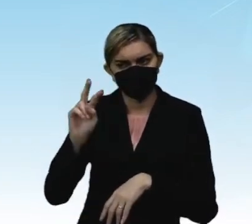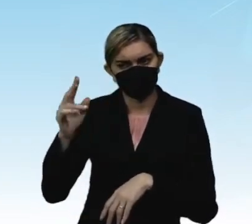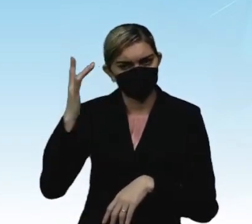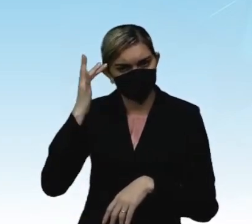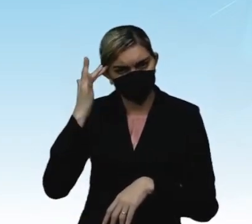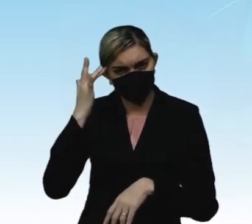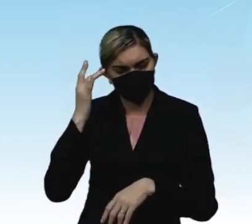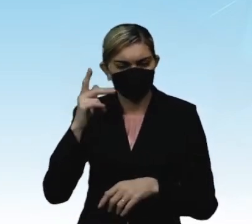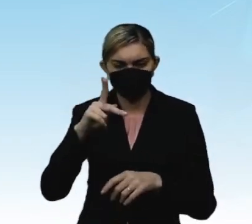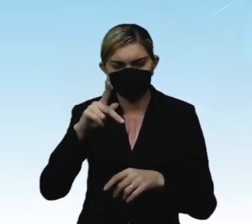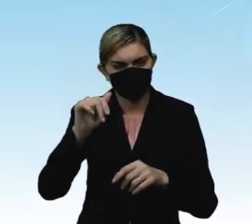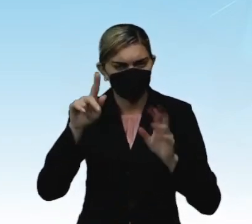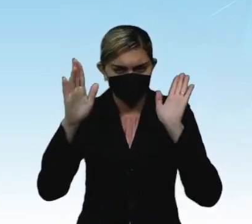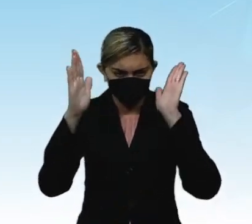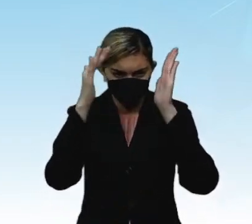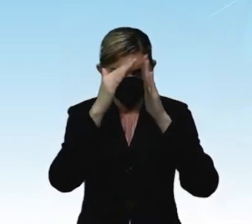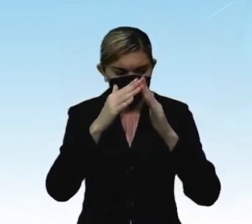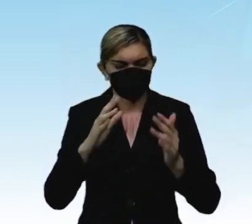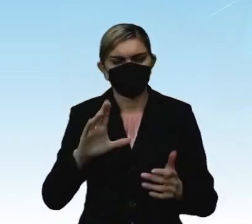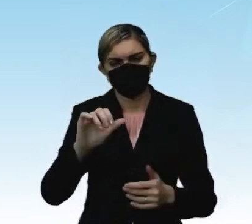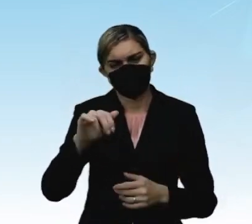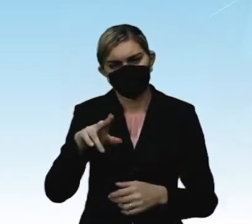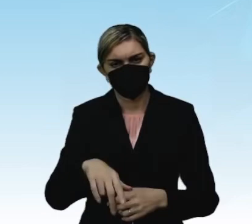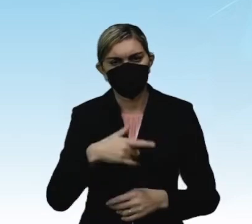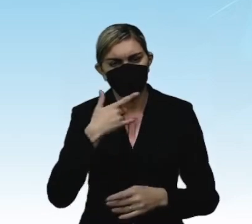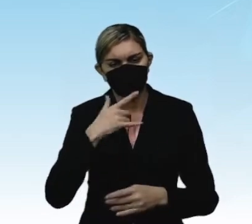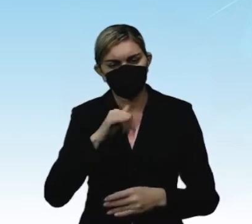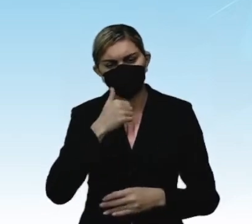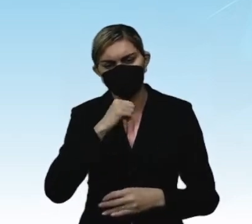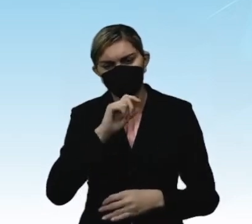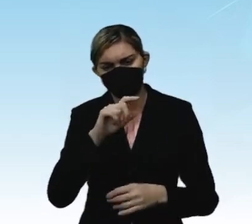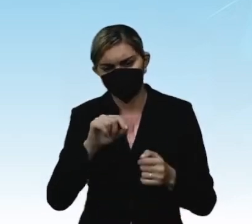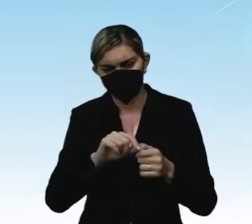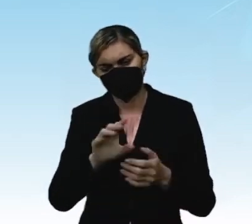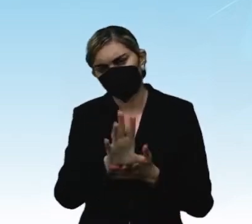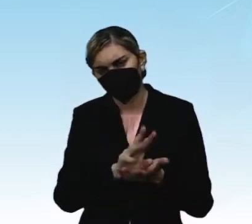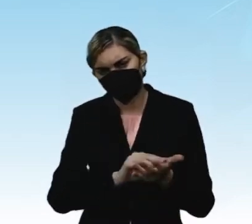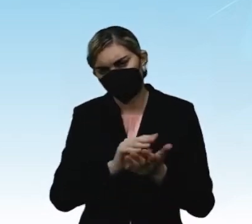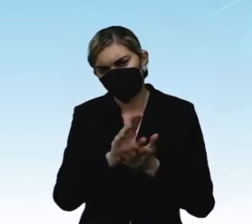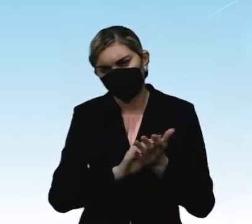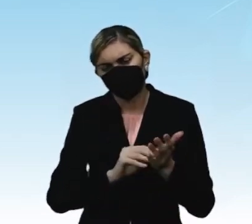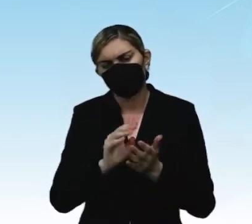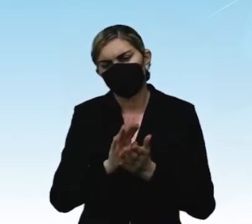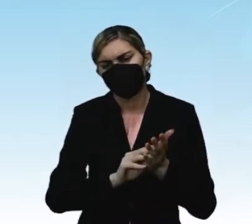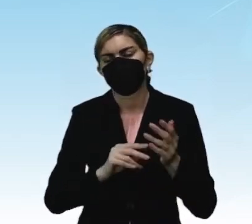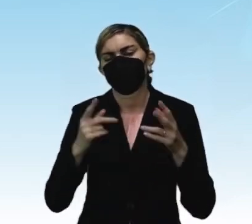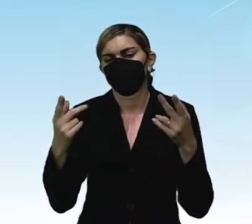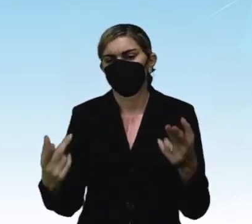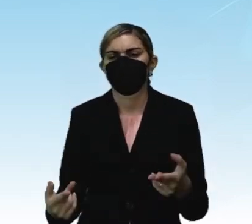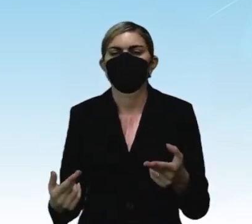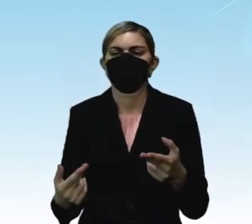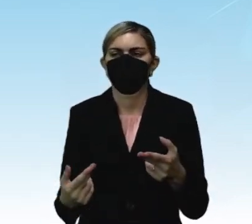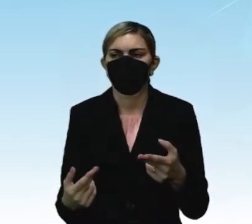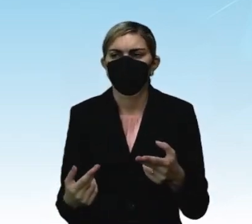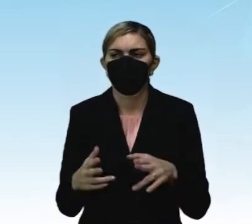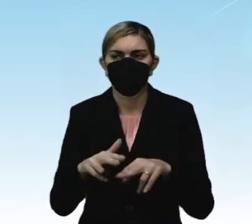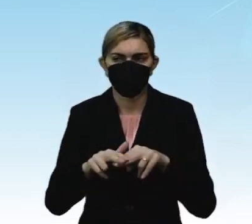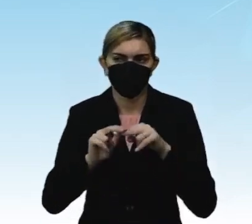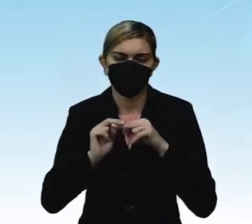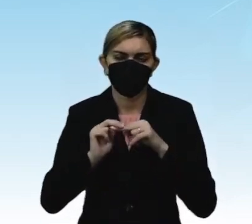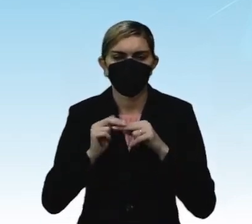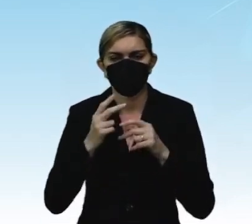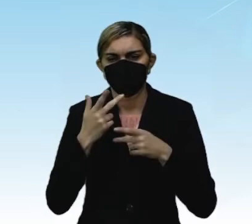velho, se ele vê o pajé, se ele vê o cacique, ou o pai e a mãe dele fazer, ele vai observar e vai fazer igualzinho. Por isso que a gente